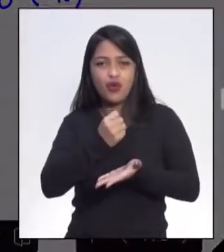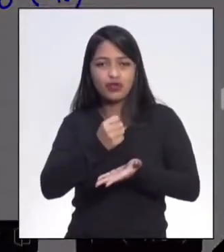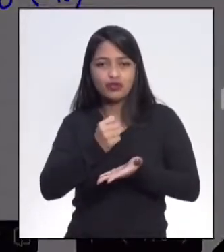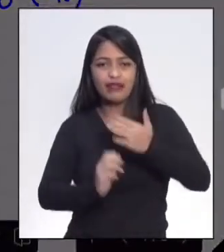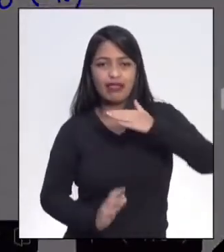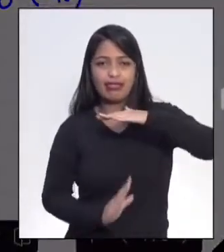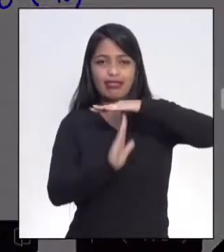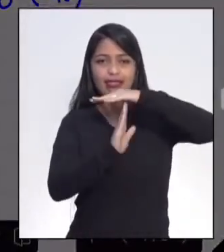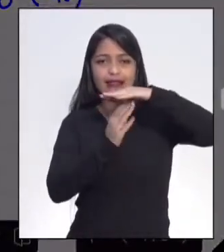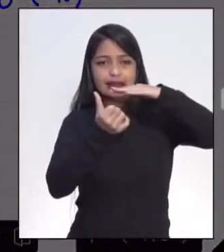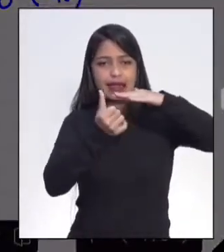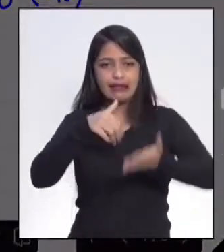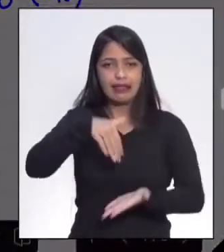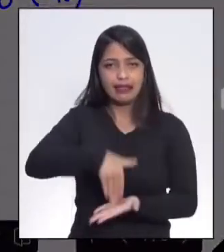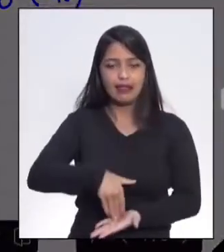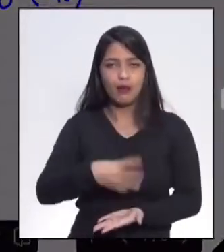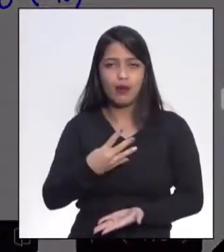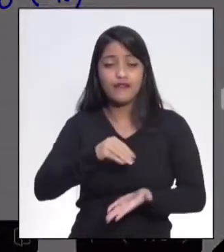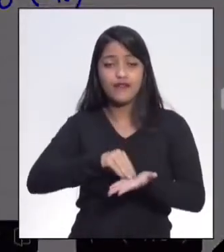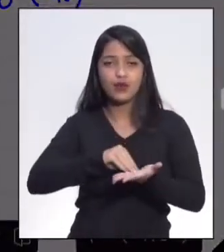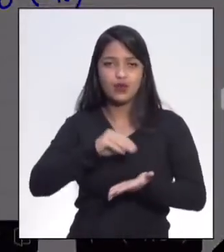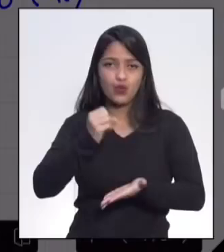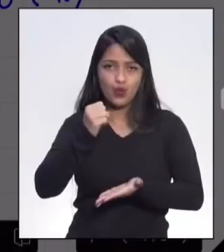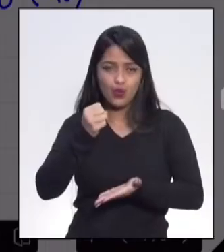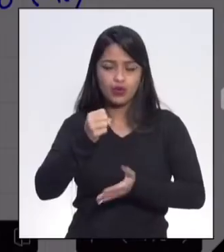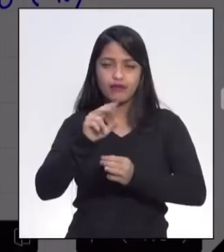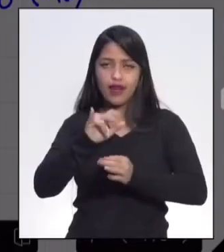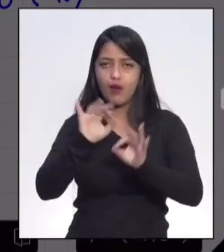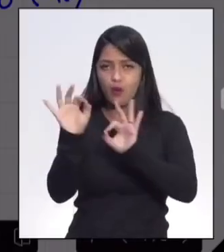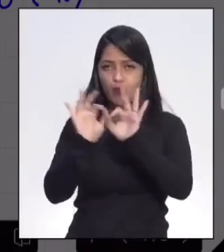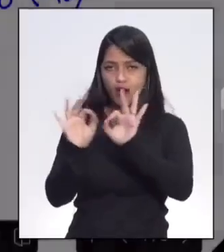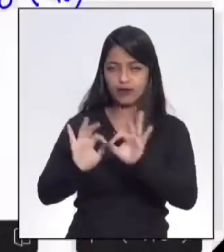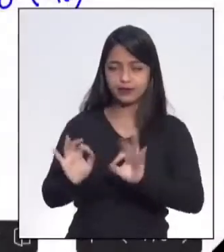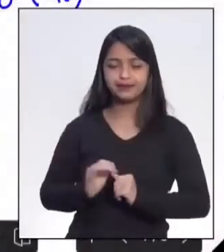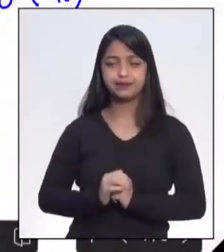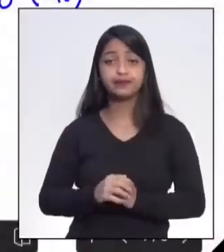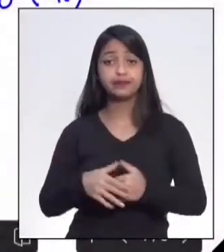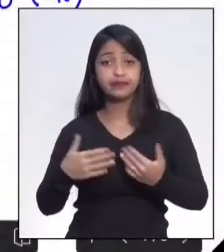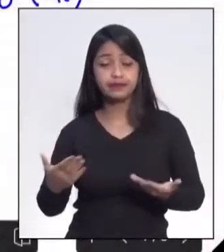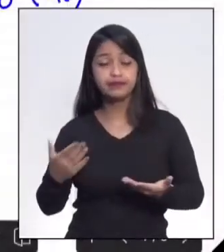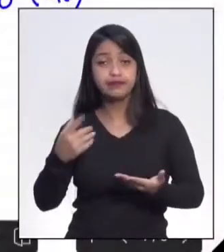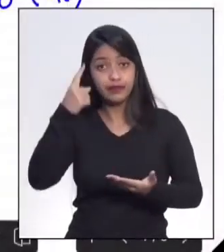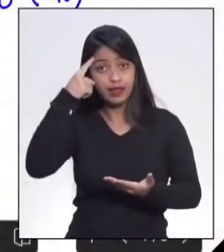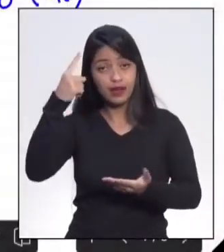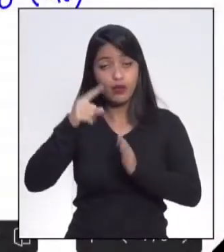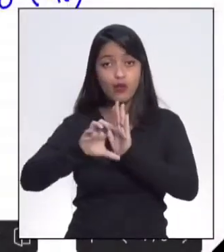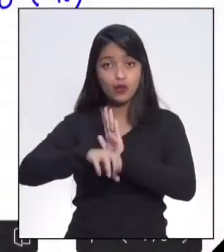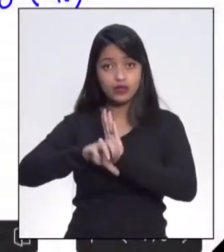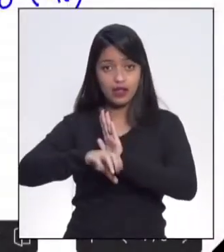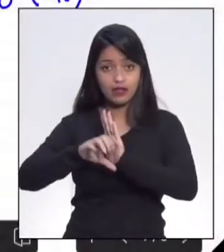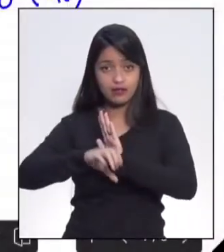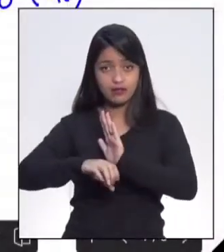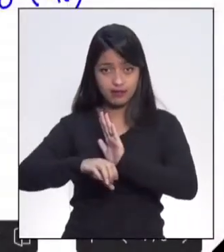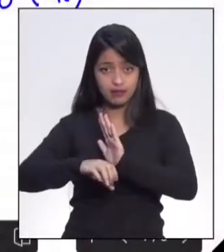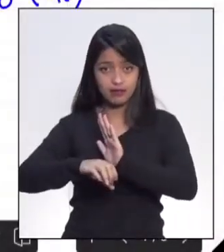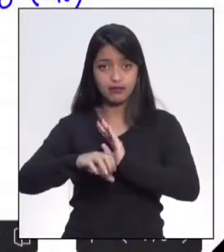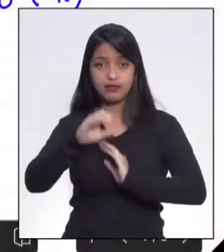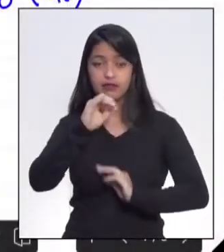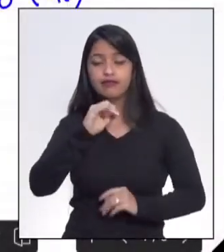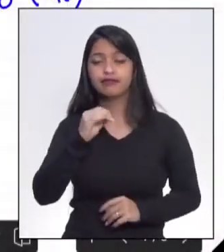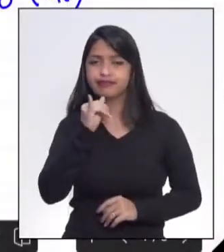aproveitar a importância desse conceito. Qual que é o conceito? Quando eu tenho lá